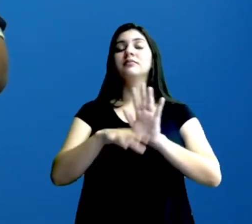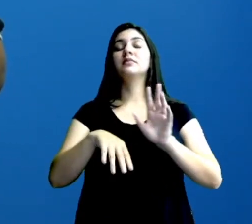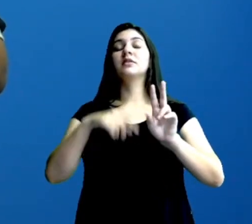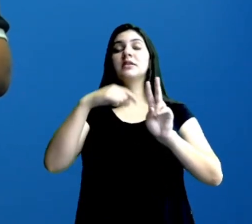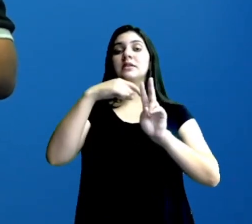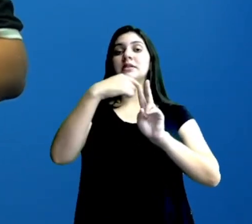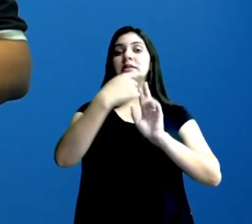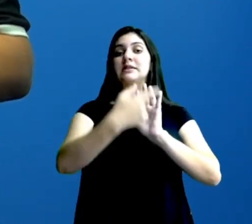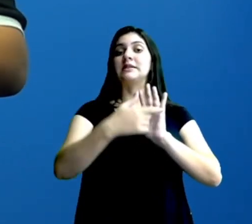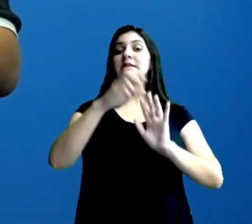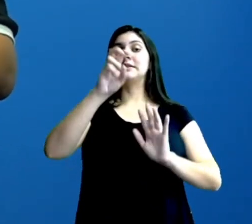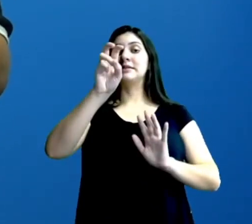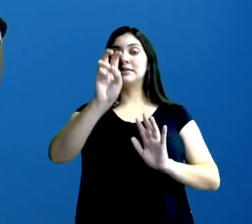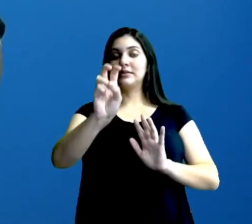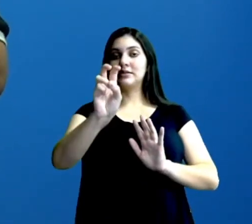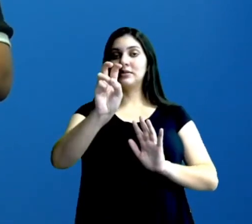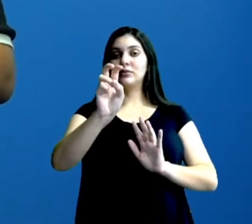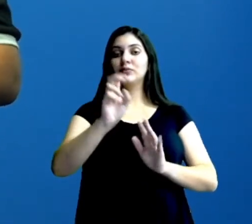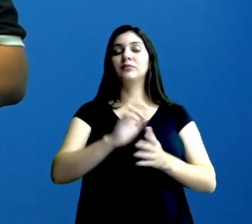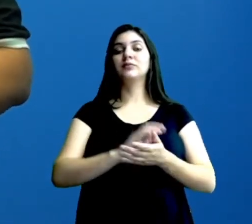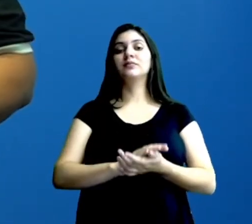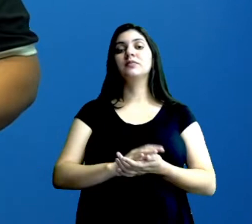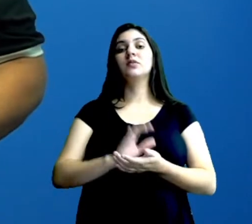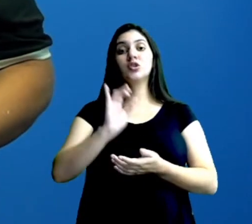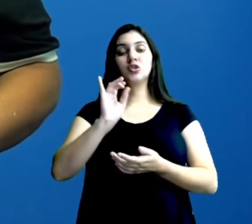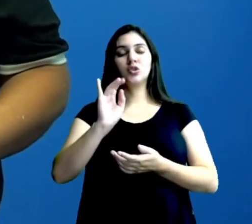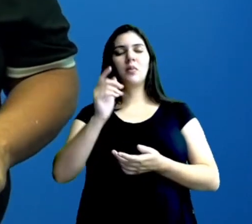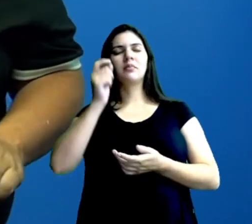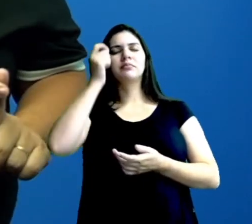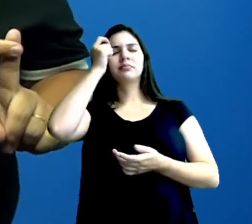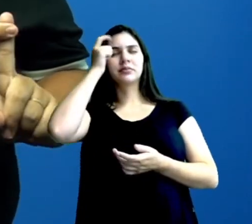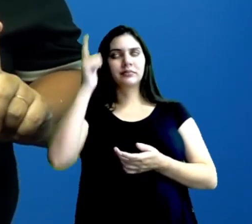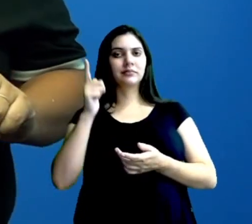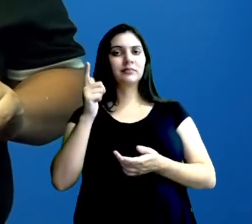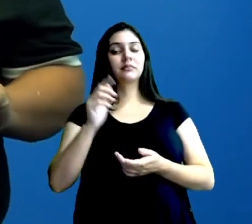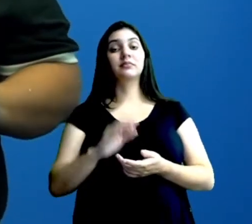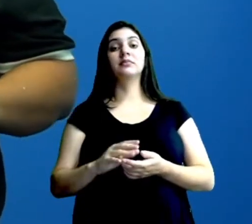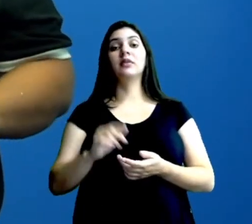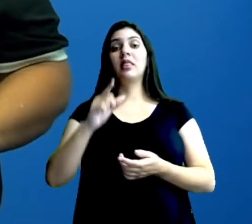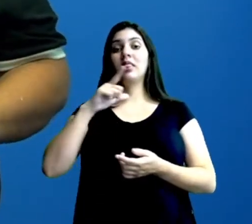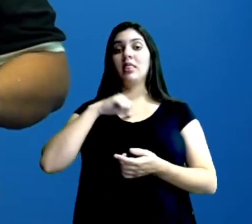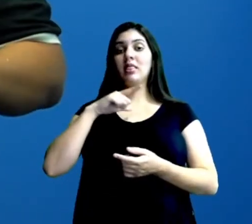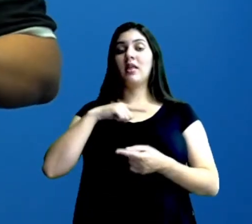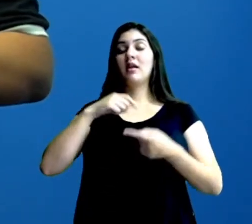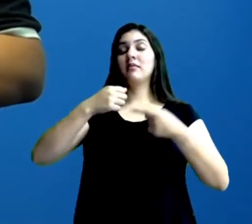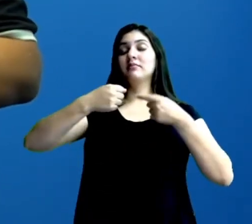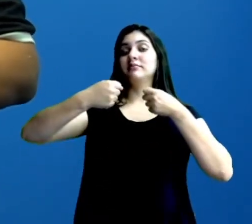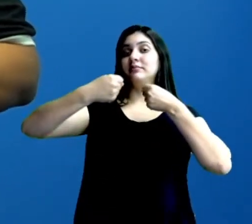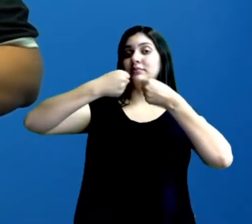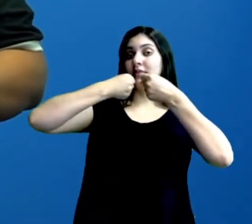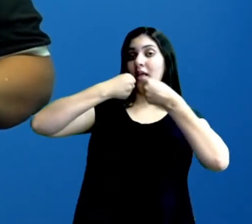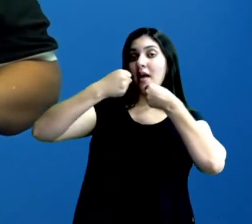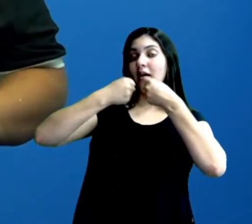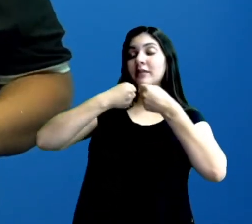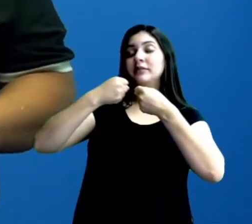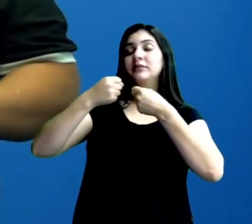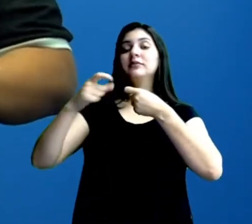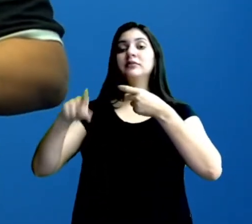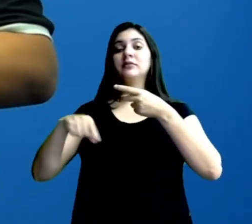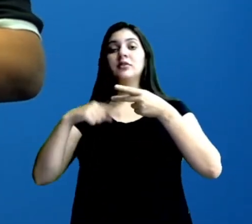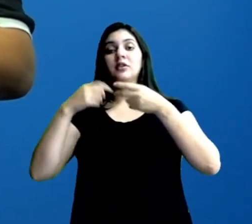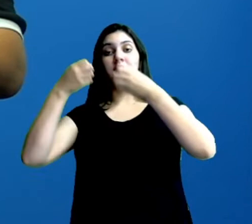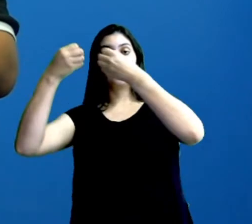5, né? Os tipos de texto são 5, só para a gente ter uma ideia. Narrativo,